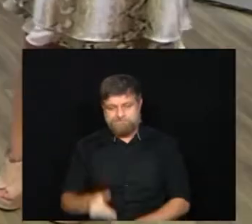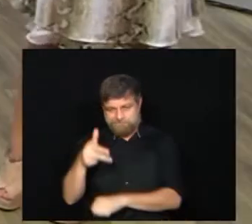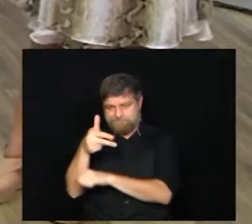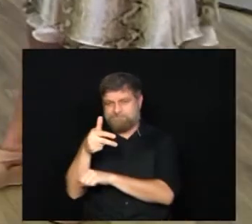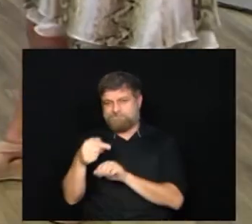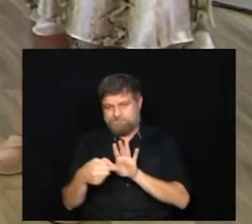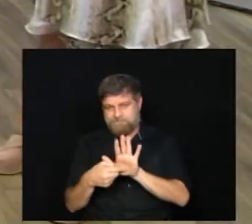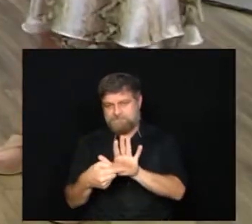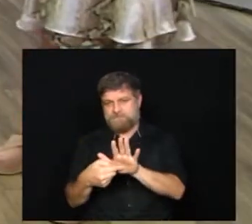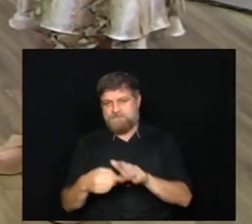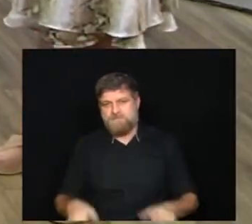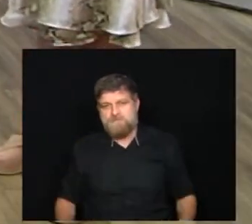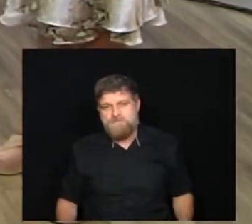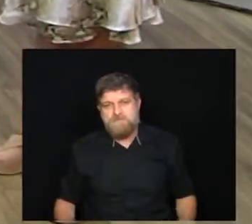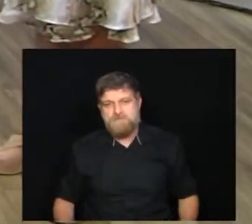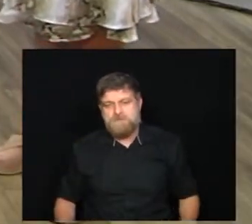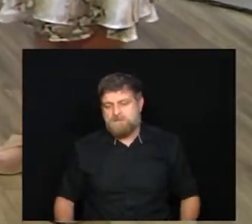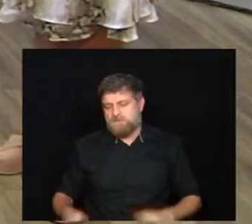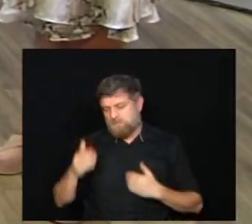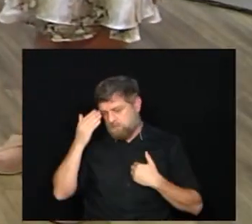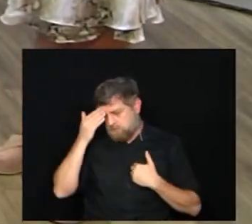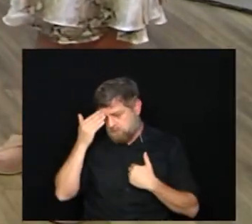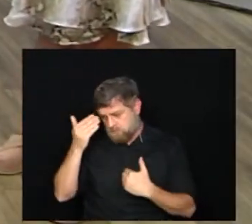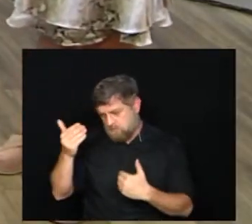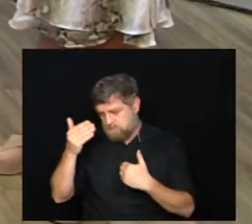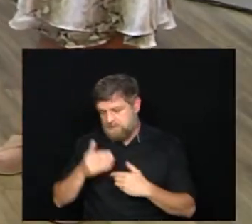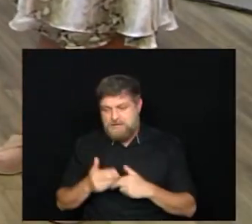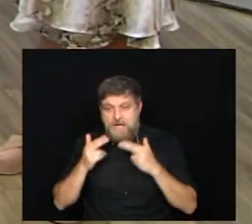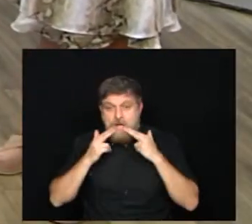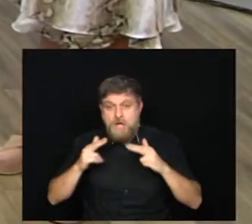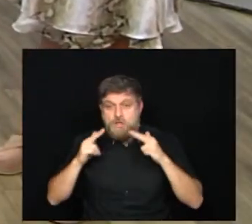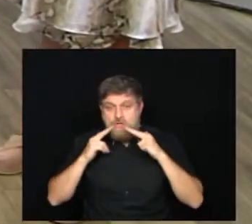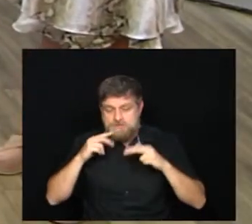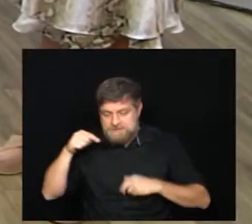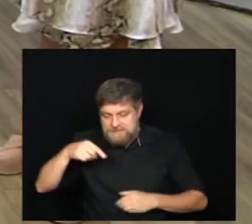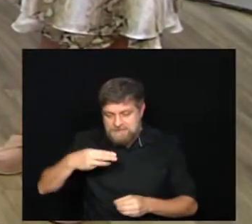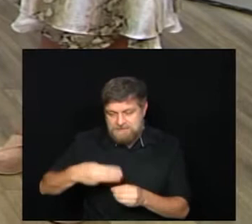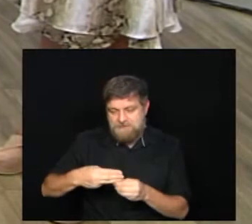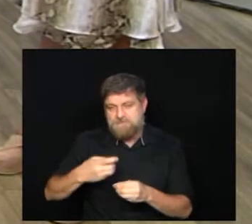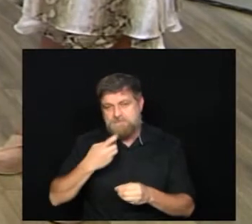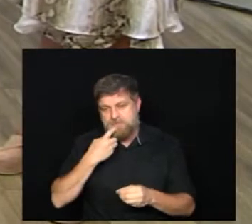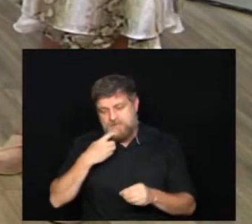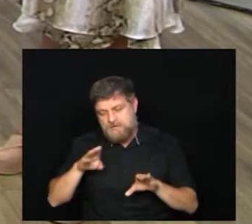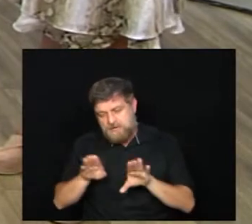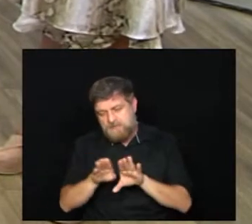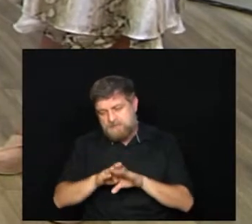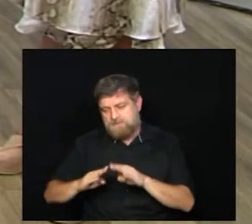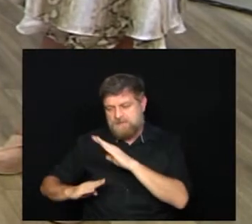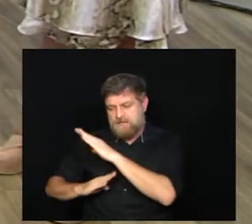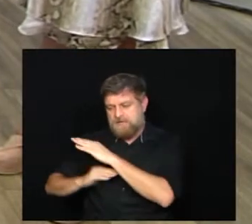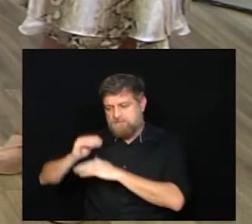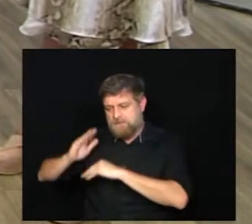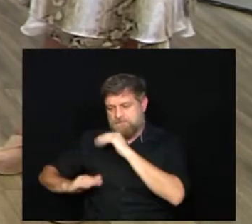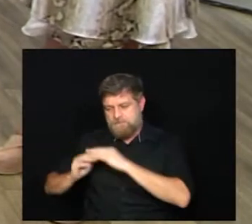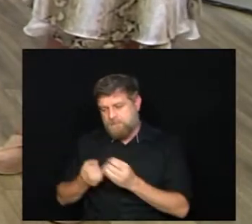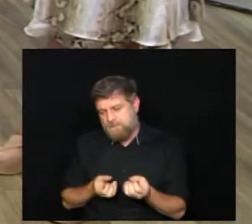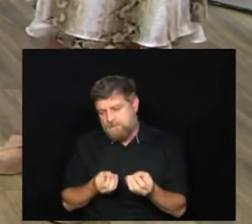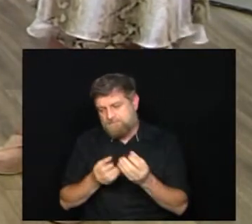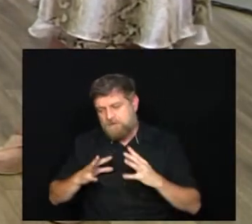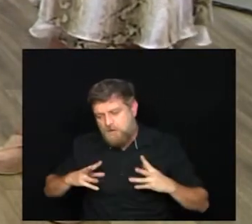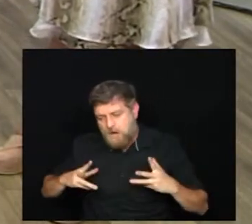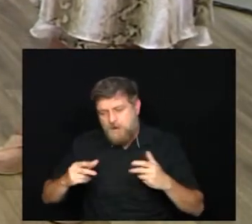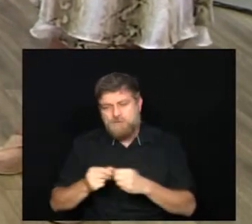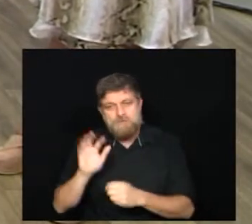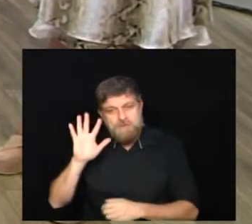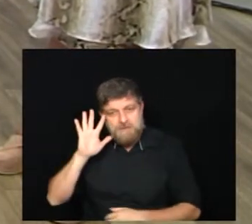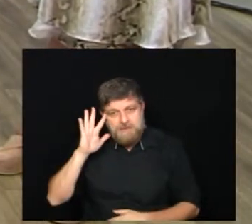Campinas. Tá certo, então, Mina Abreu, muito obrigado pelas notícias da Metrópole de Campinas e também do Legislativo, informando tudo o que